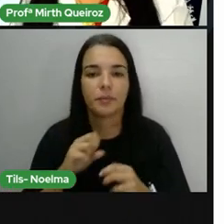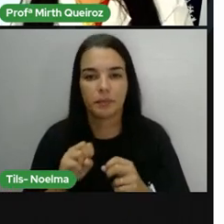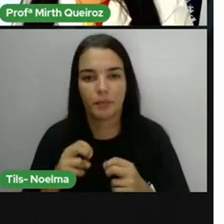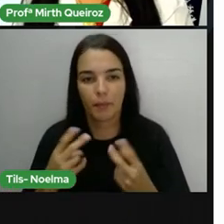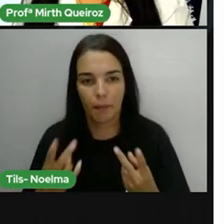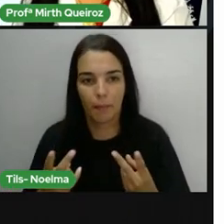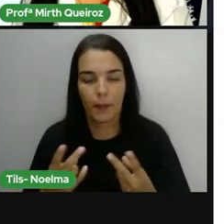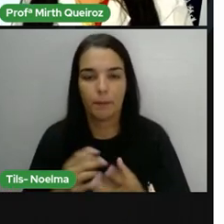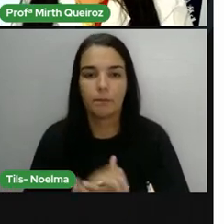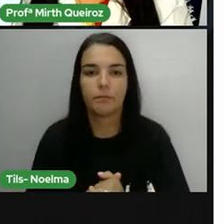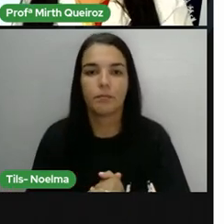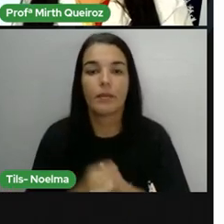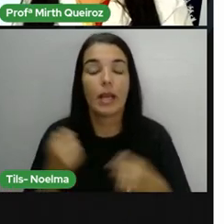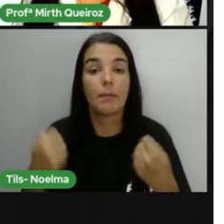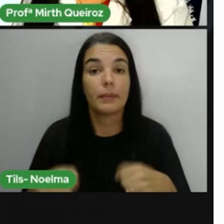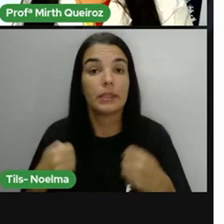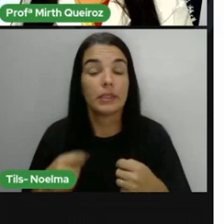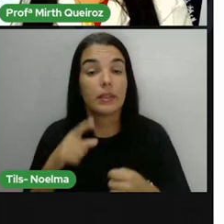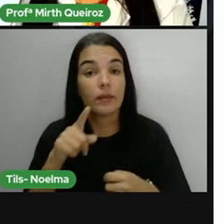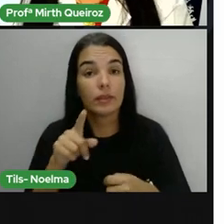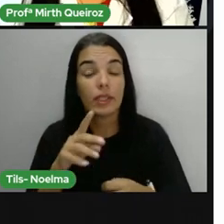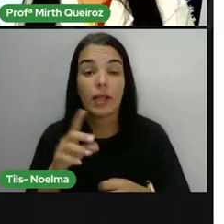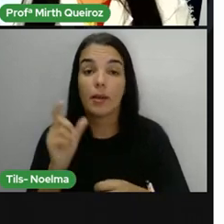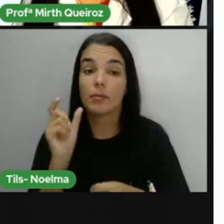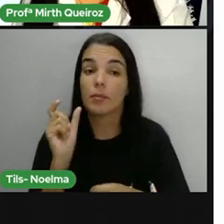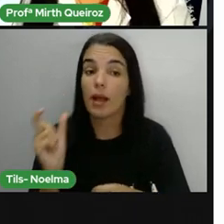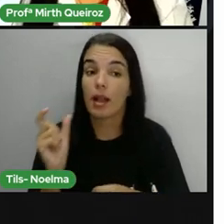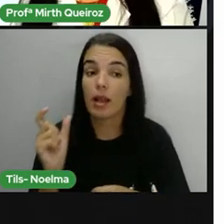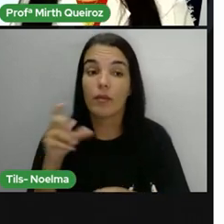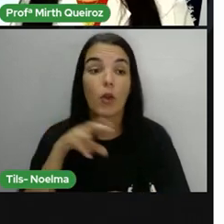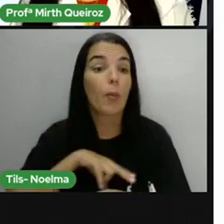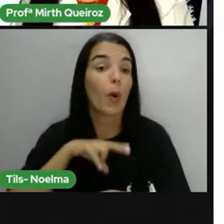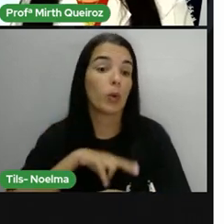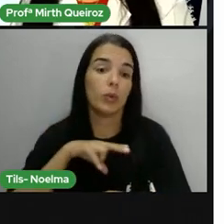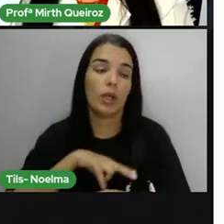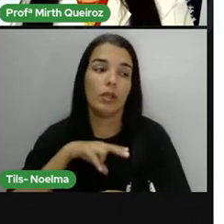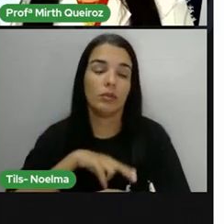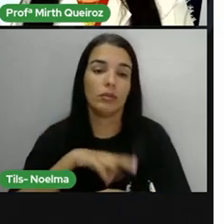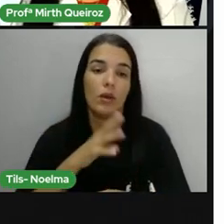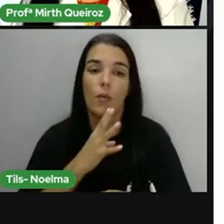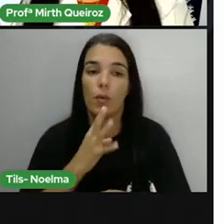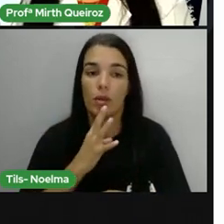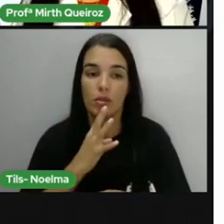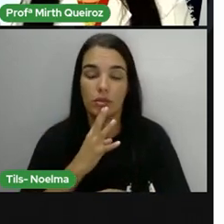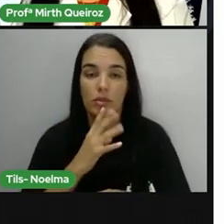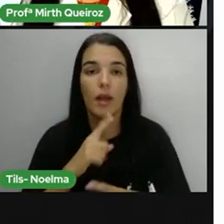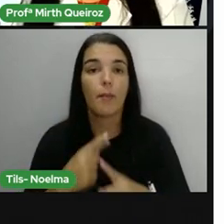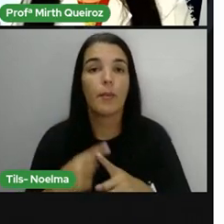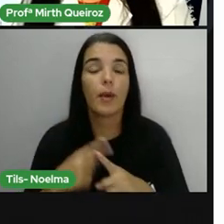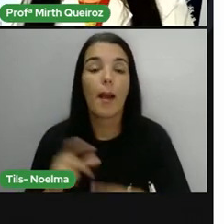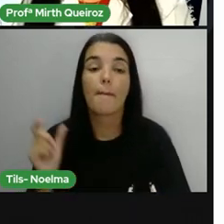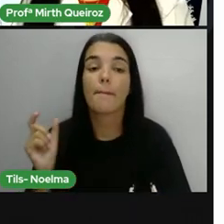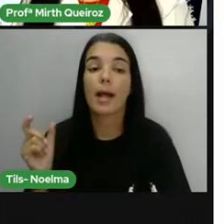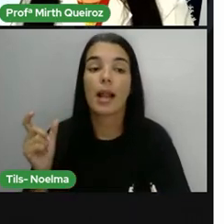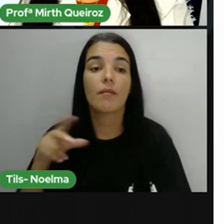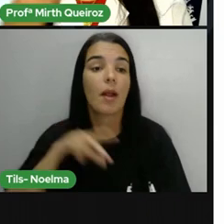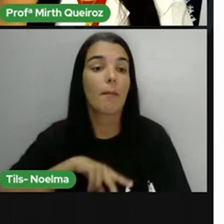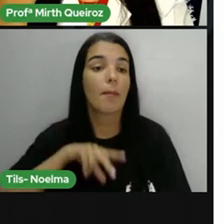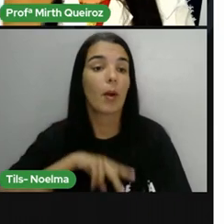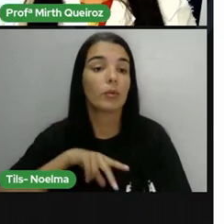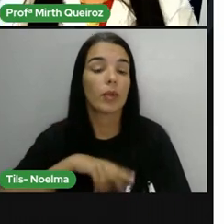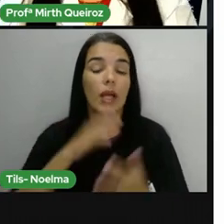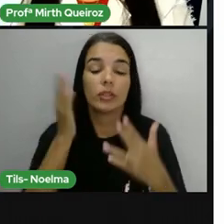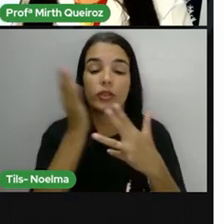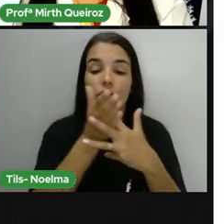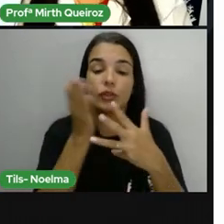dessa acentuação, mesmo sem conhecer a palavra. As palavras da língua portuguesa, elas são divididas em